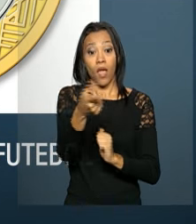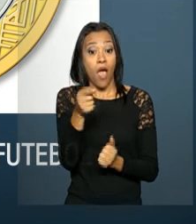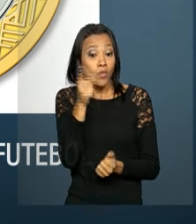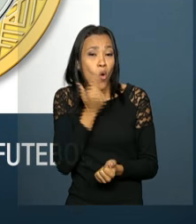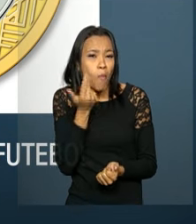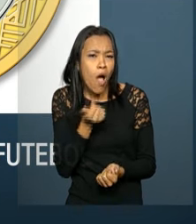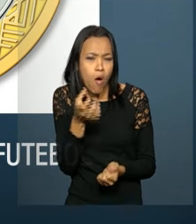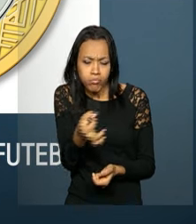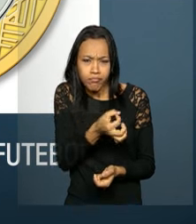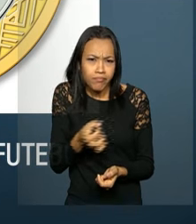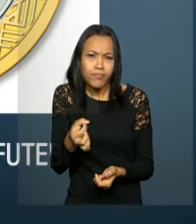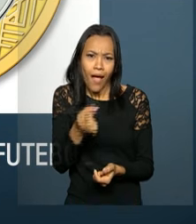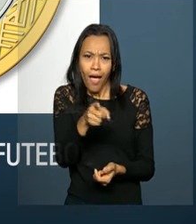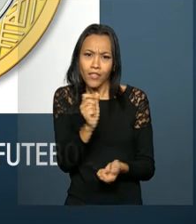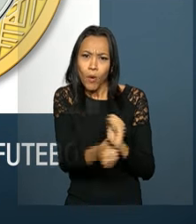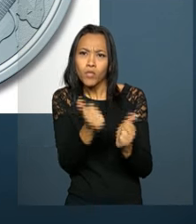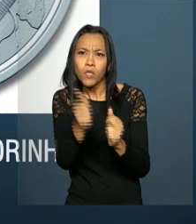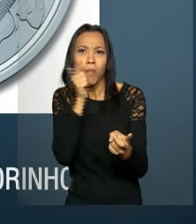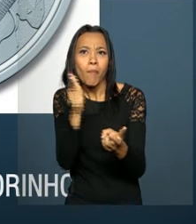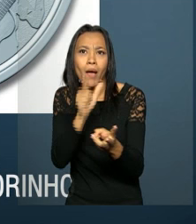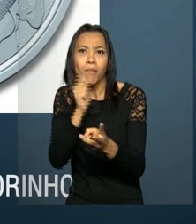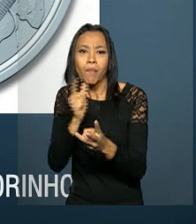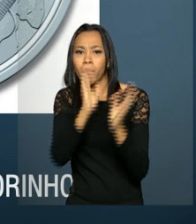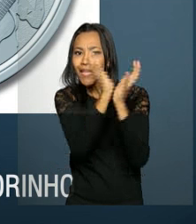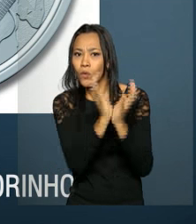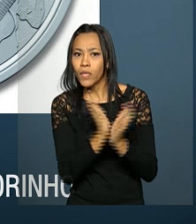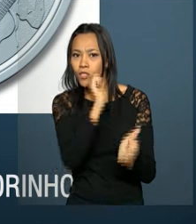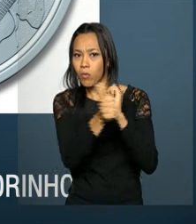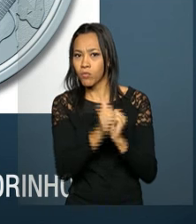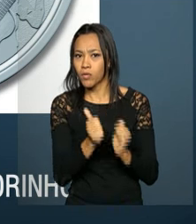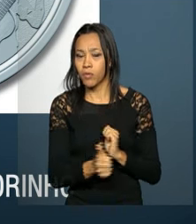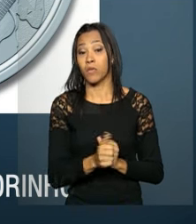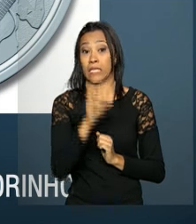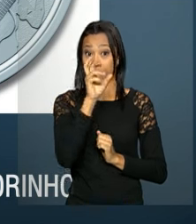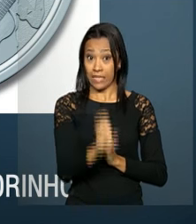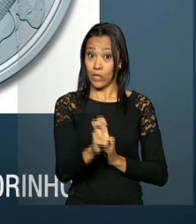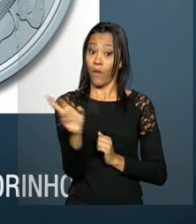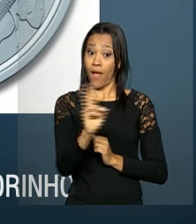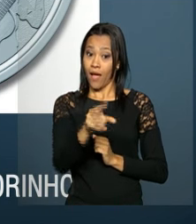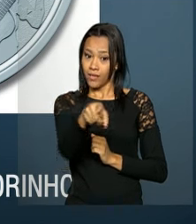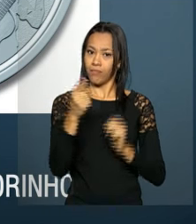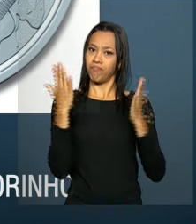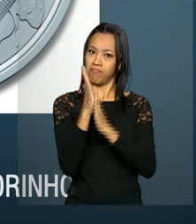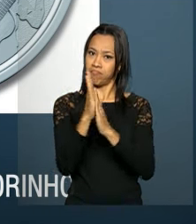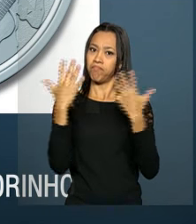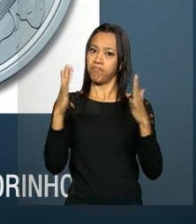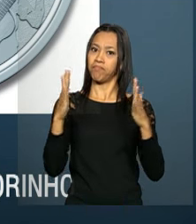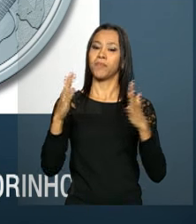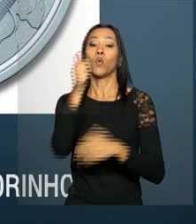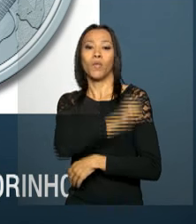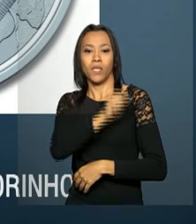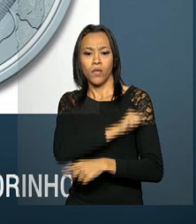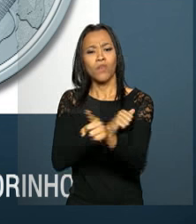trazem esportes em que o Brasil conquistou mais medalhas. As moedas de prata de R$ 5 homenageiam o Rio de Janeiro e as